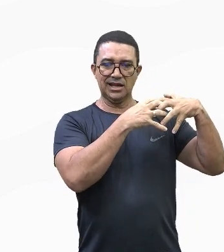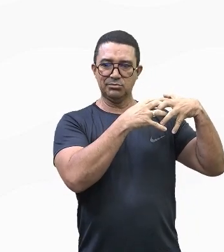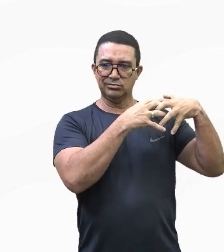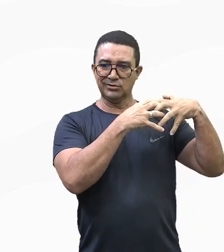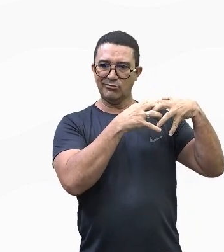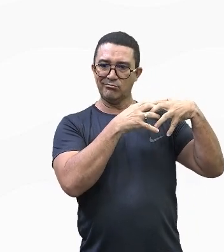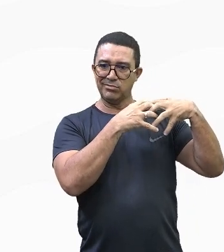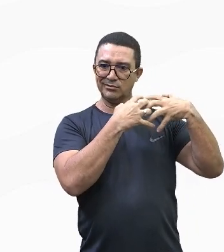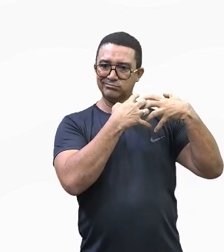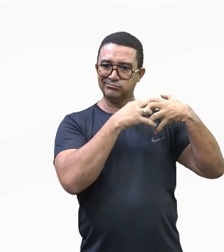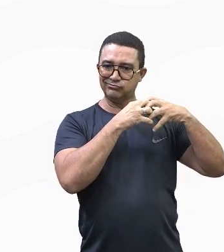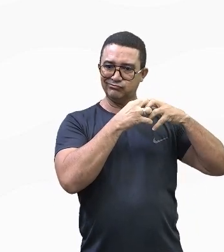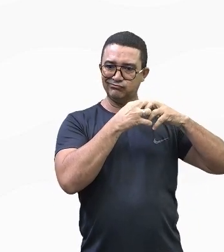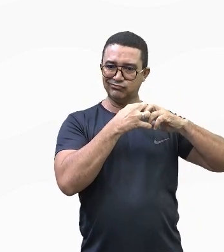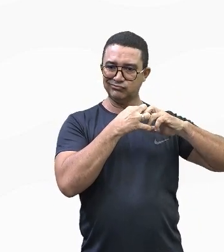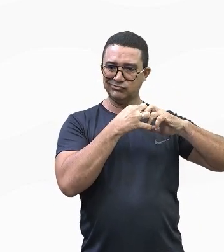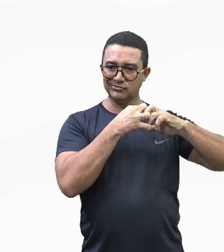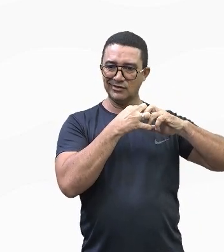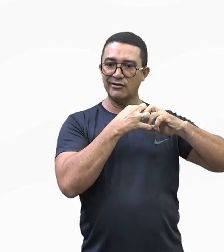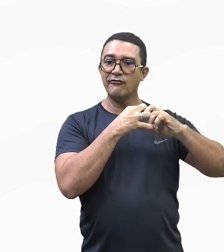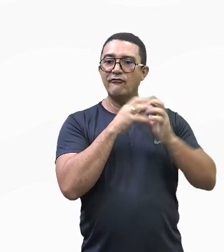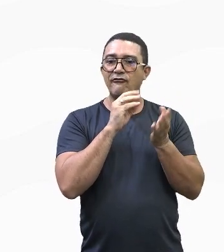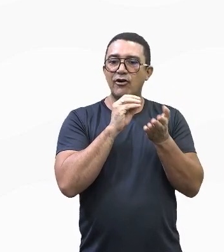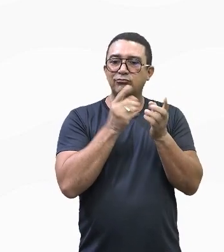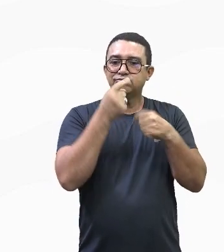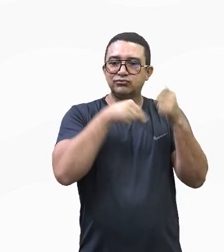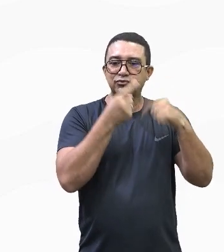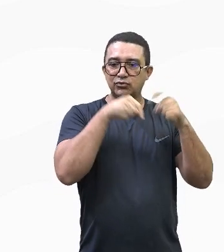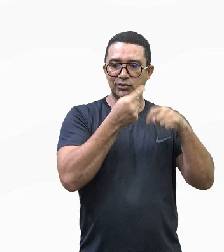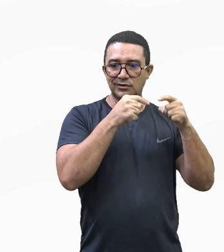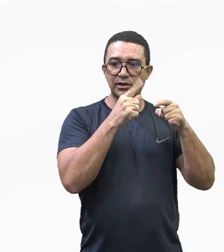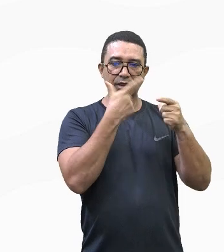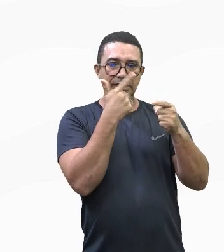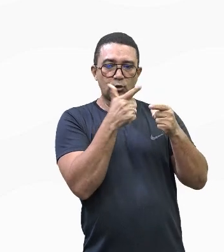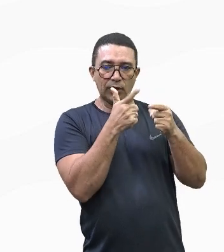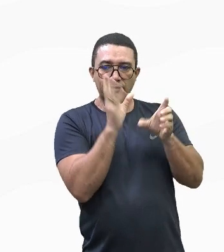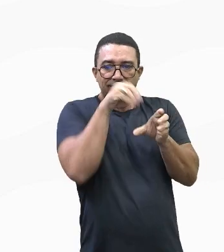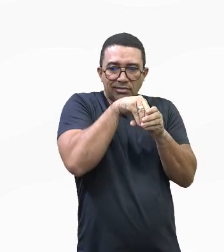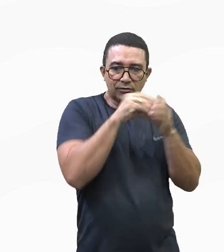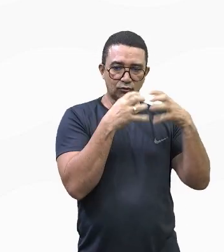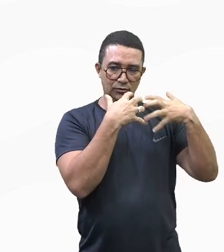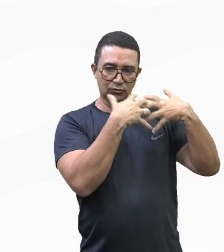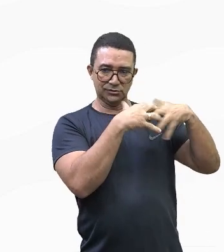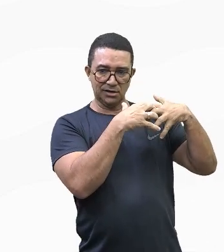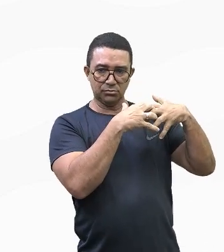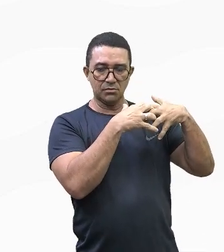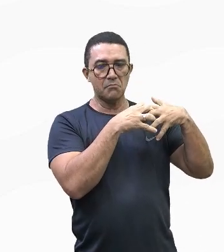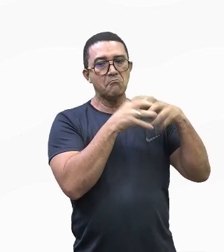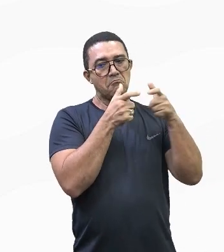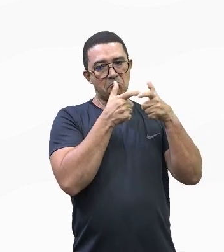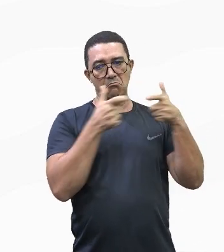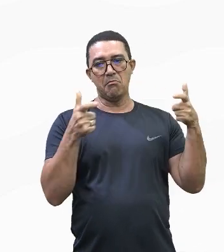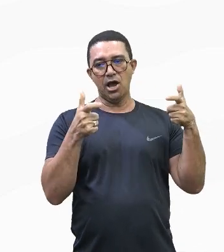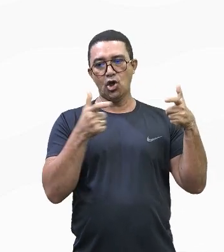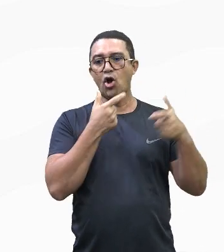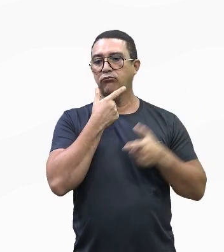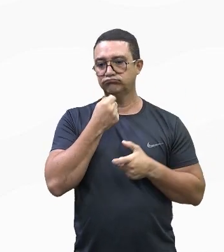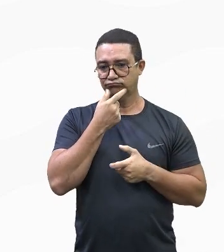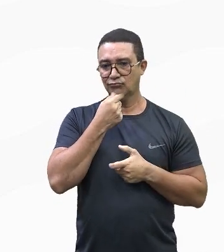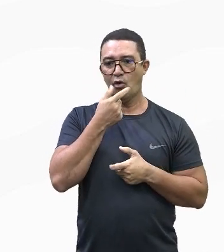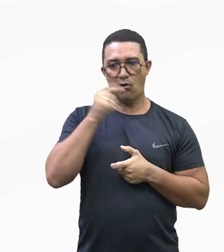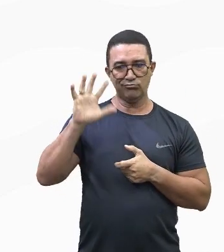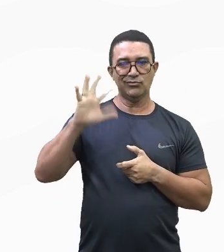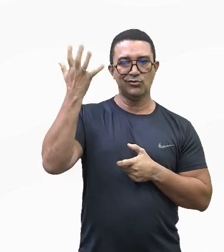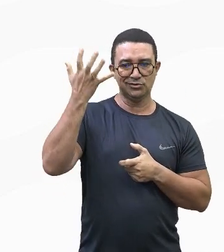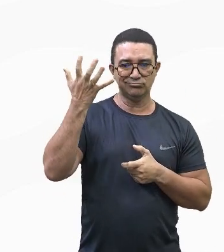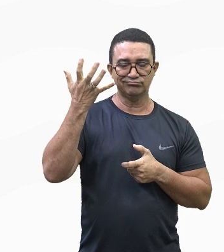ficou sem circulação. Então, ela é uma doença que acomete mais homens, né? E é uma das principais